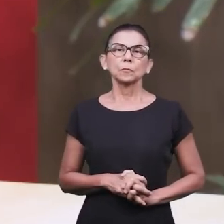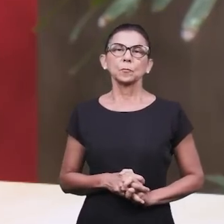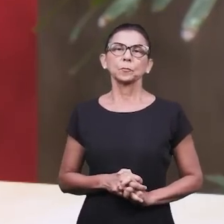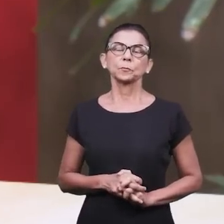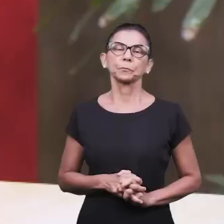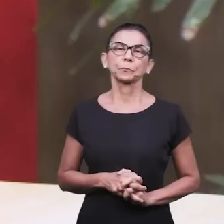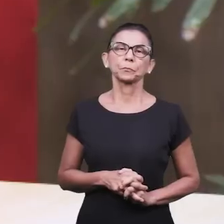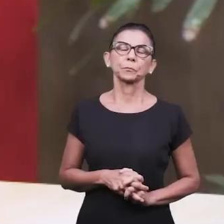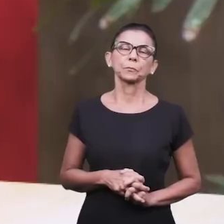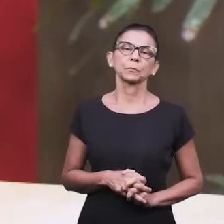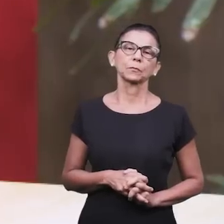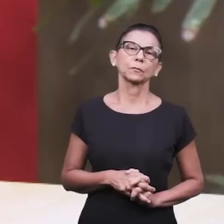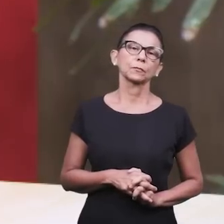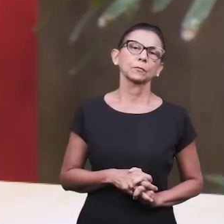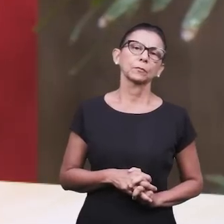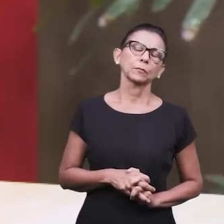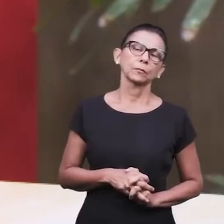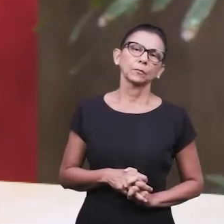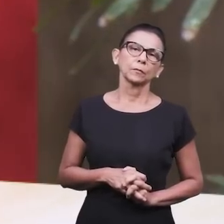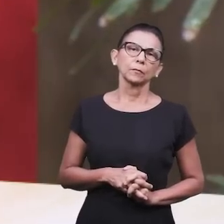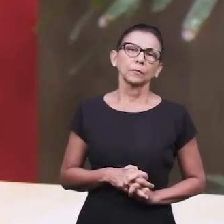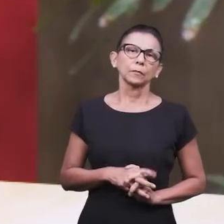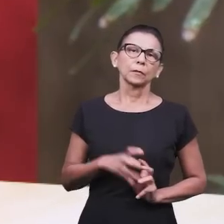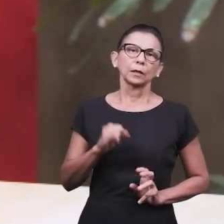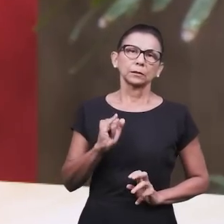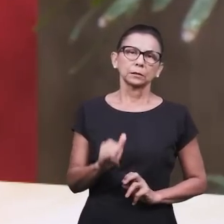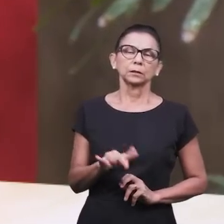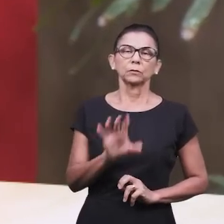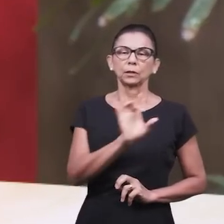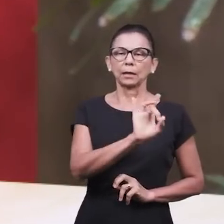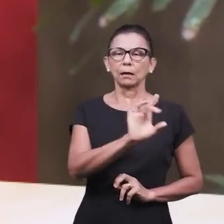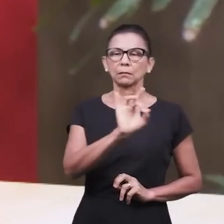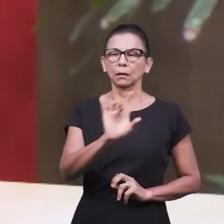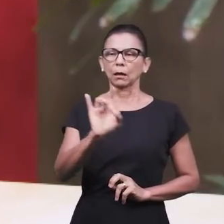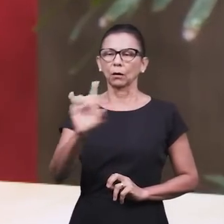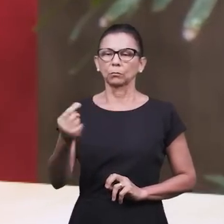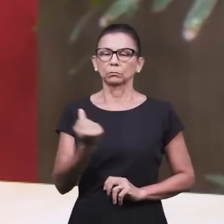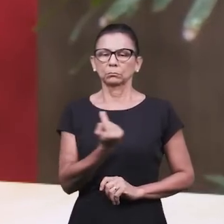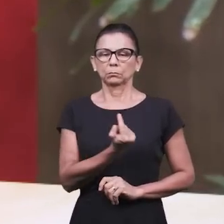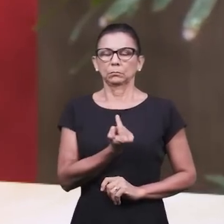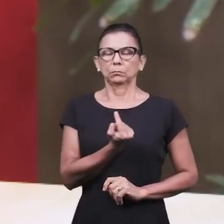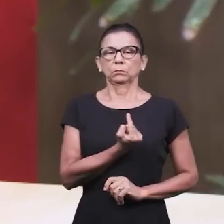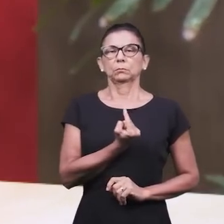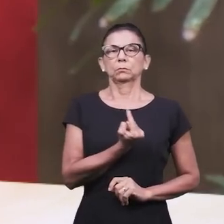Se o projeto se a coisa caminhasse de forma isolada, era